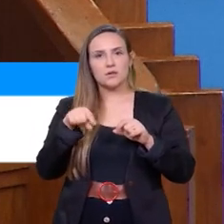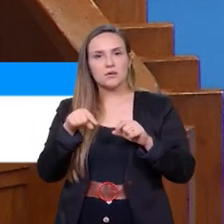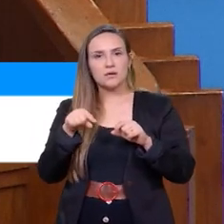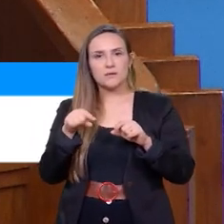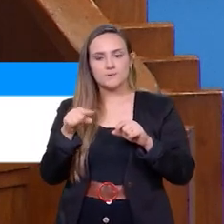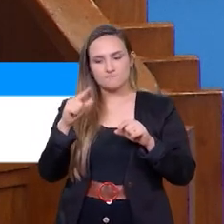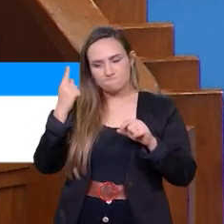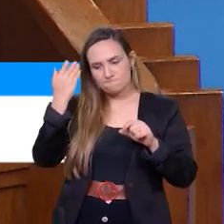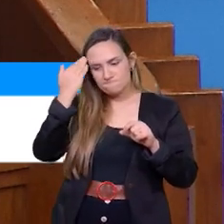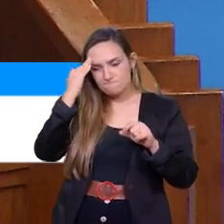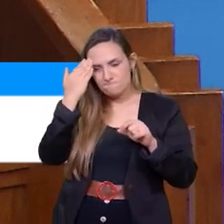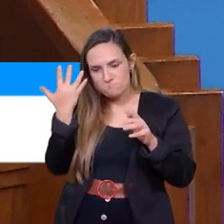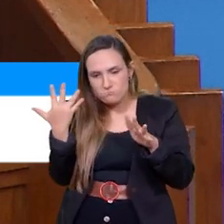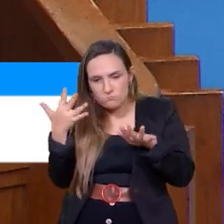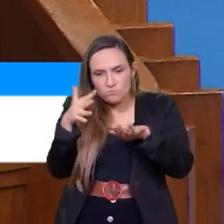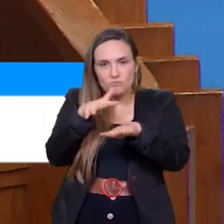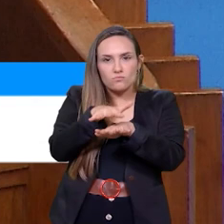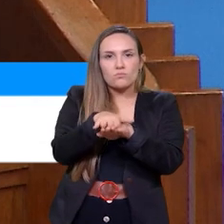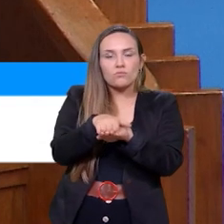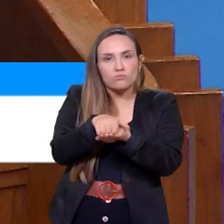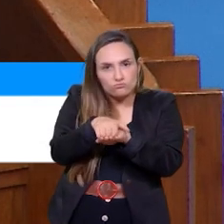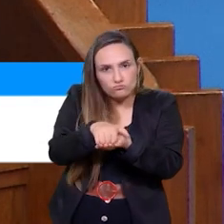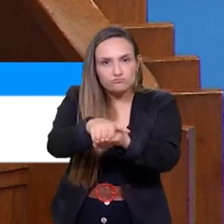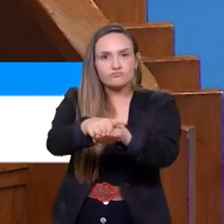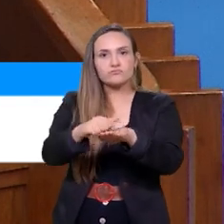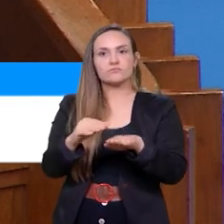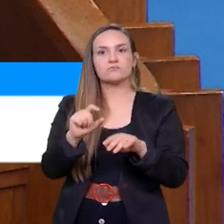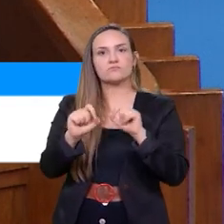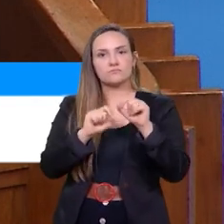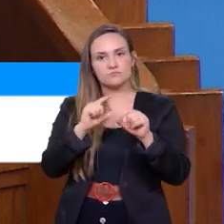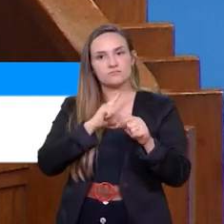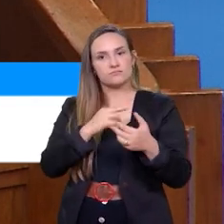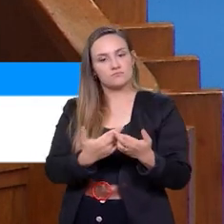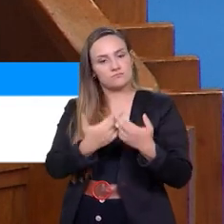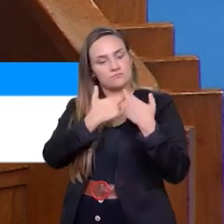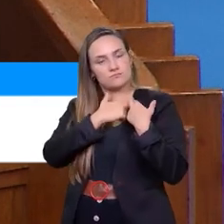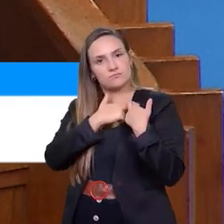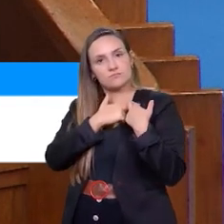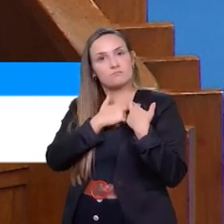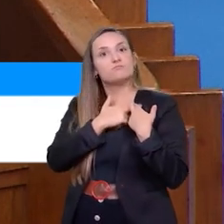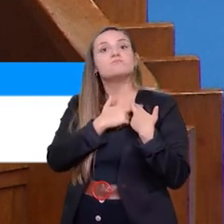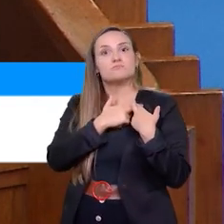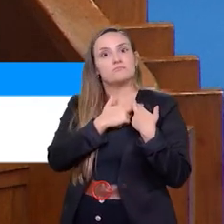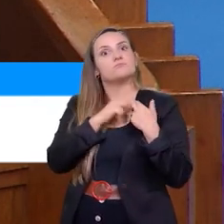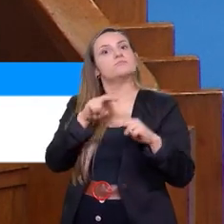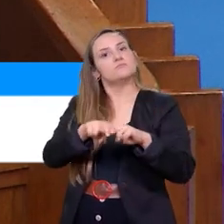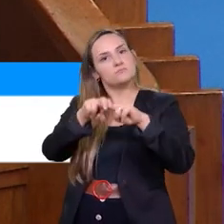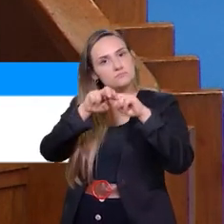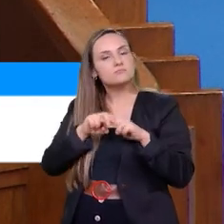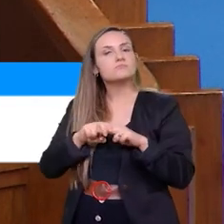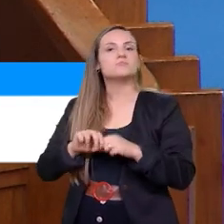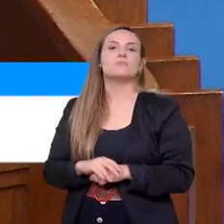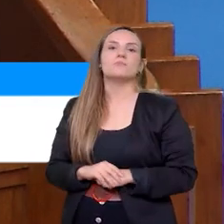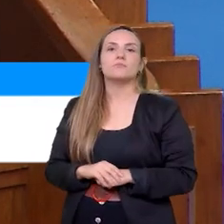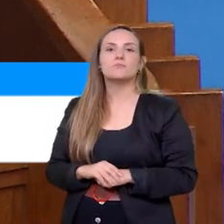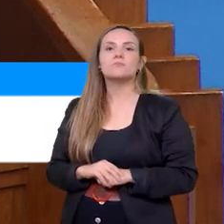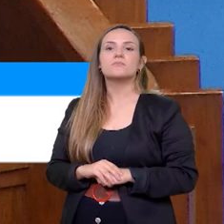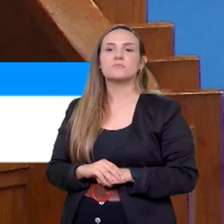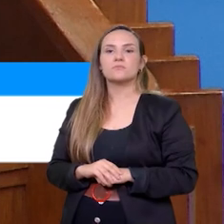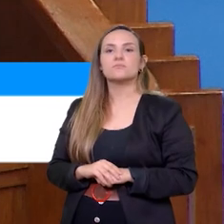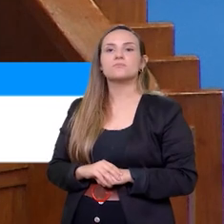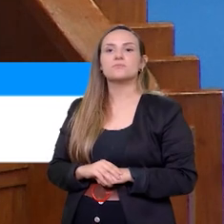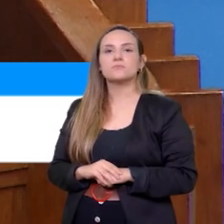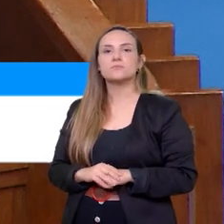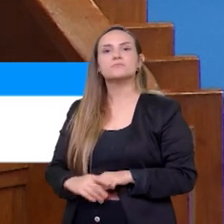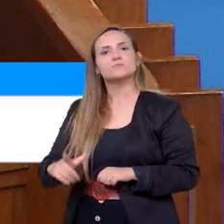sabemos que temos a missão de liderar um governo de coalizão um governo de entendimento